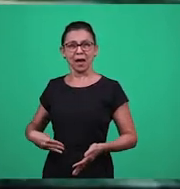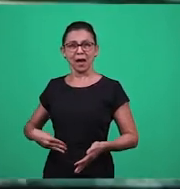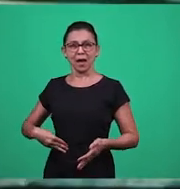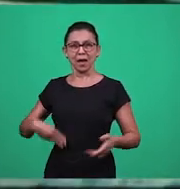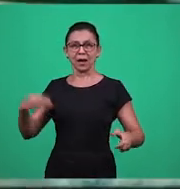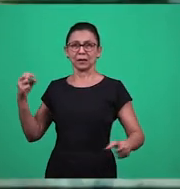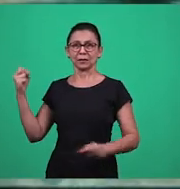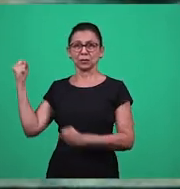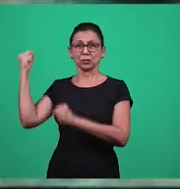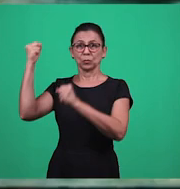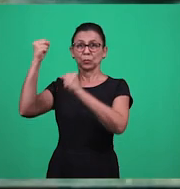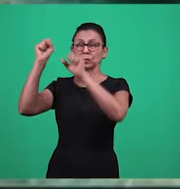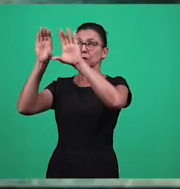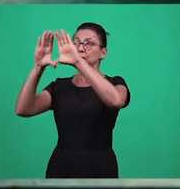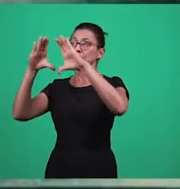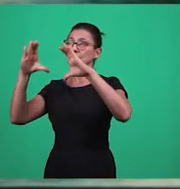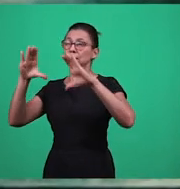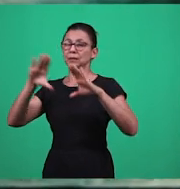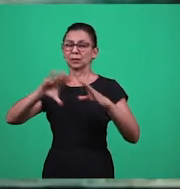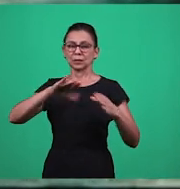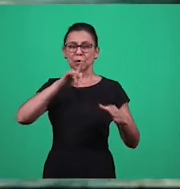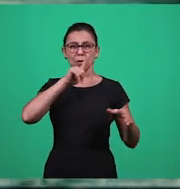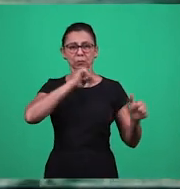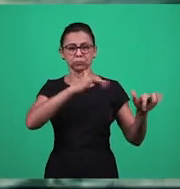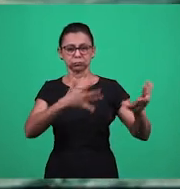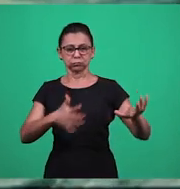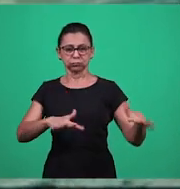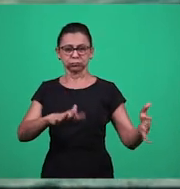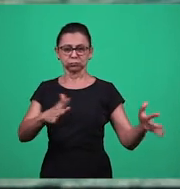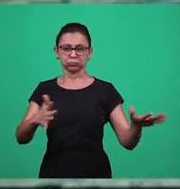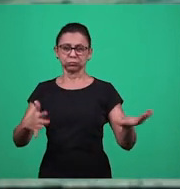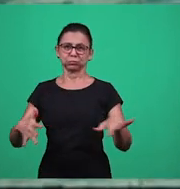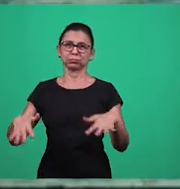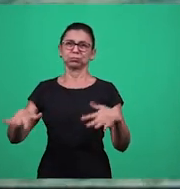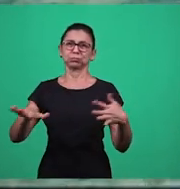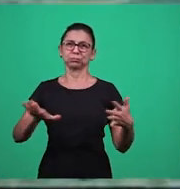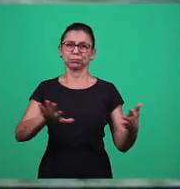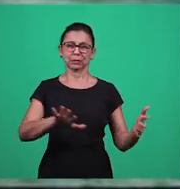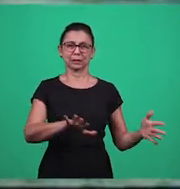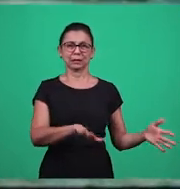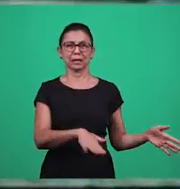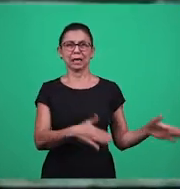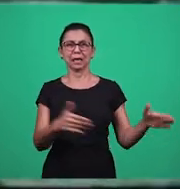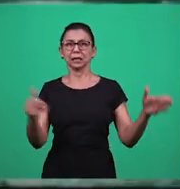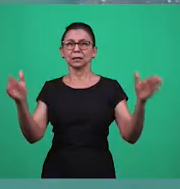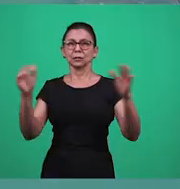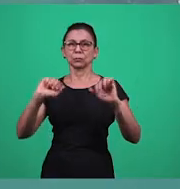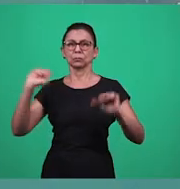céu e mar. Os todos ouvem